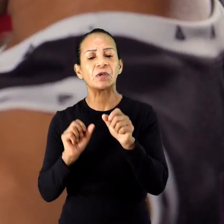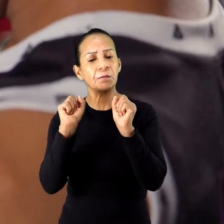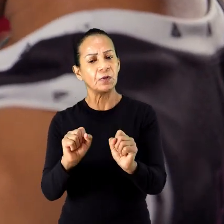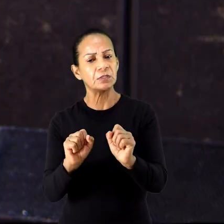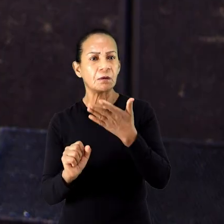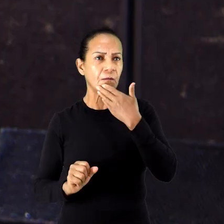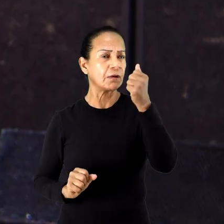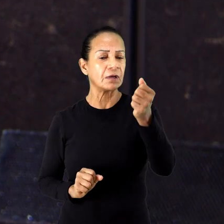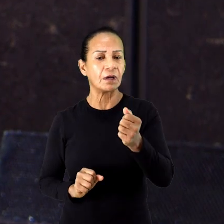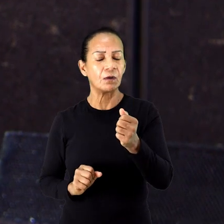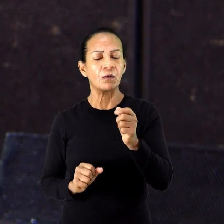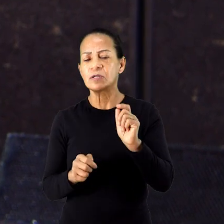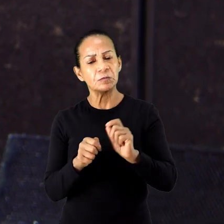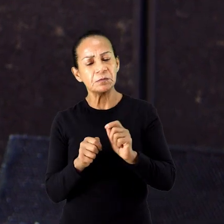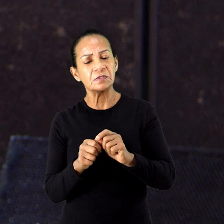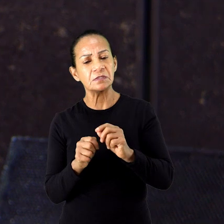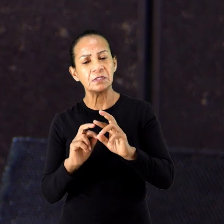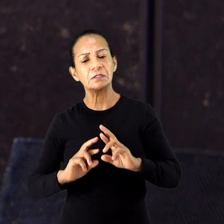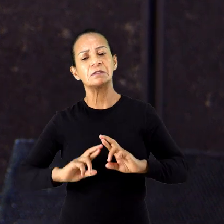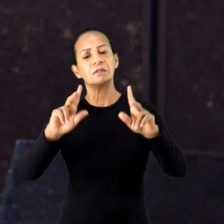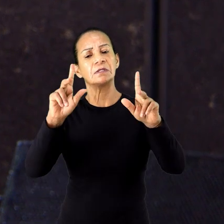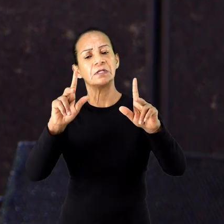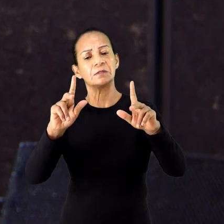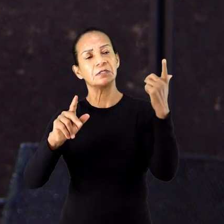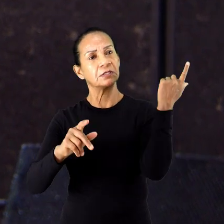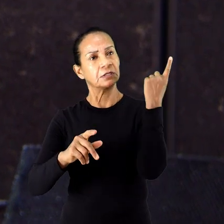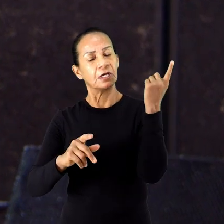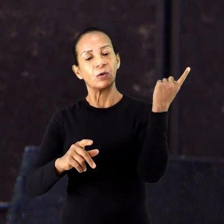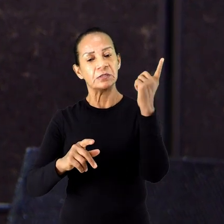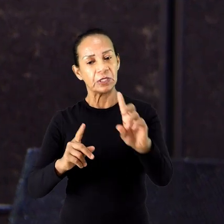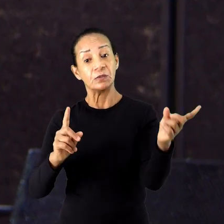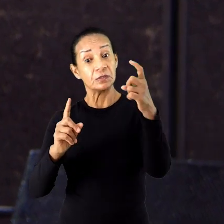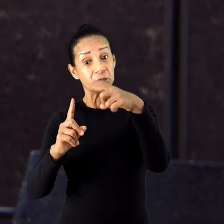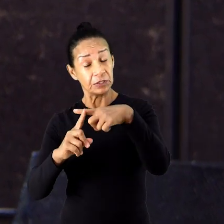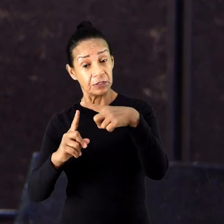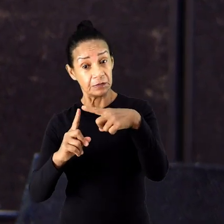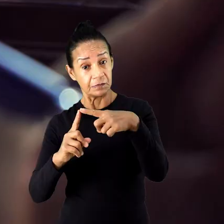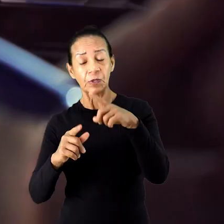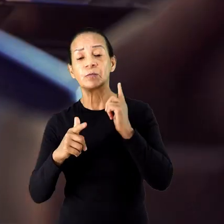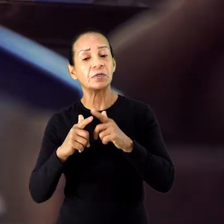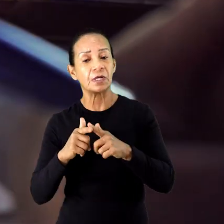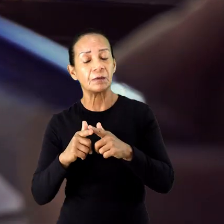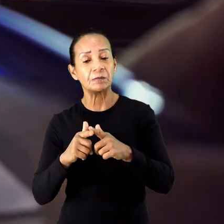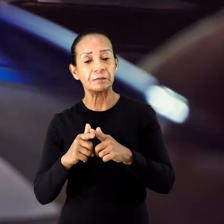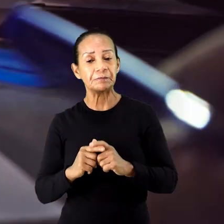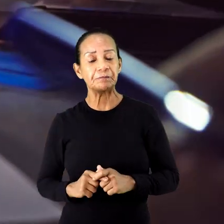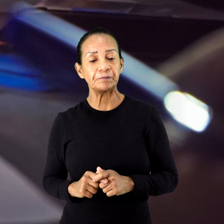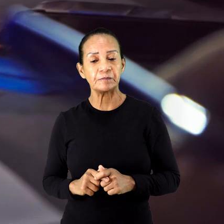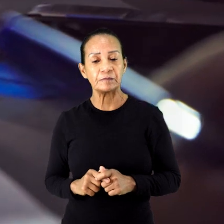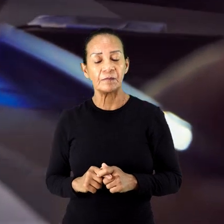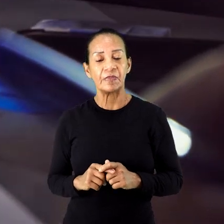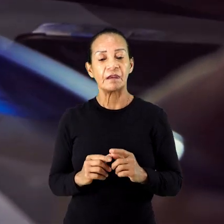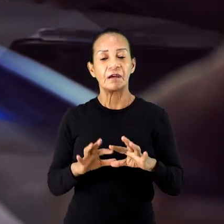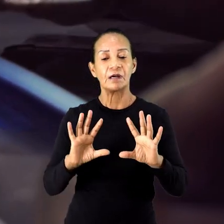gente pode melhorar, o que a gente pode fazer de diferente para a gente alcançar os nossos objetivos. A gente vai fazer um coletivo de